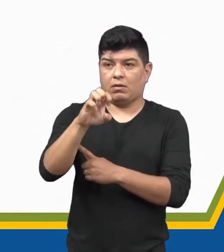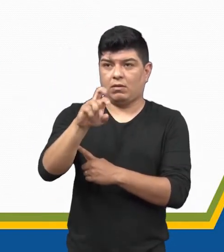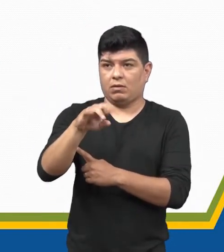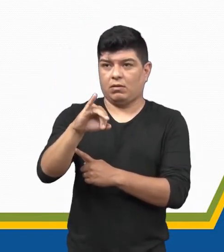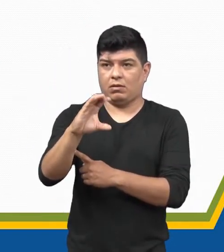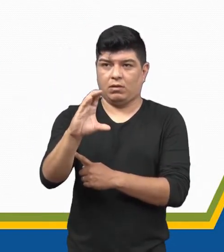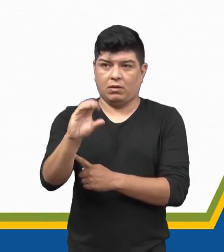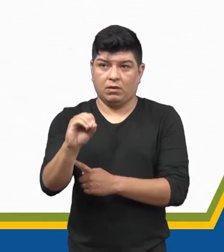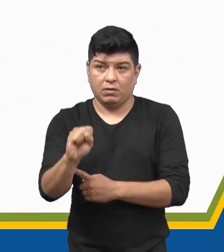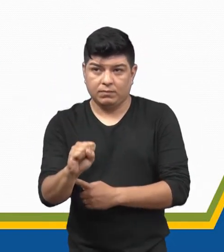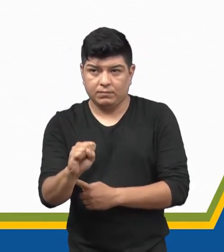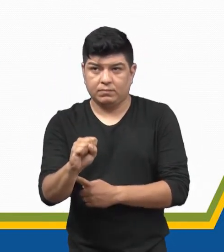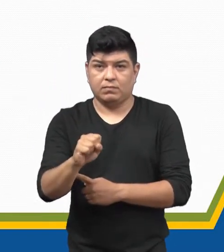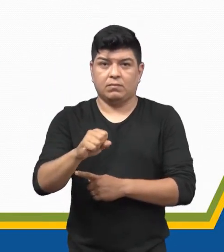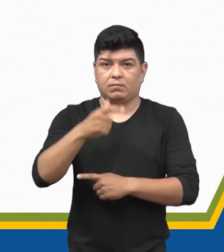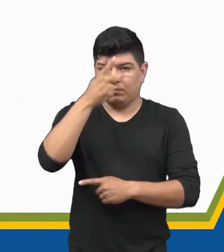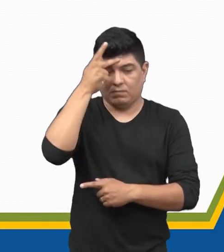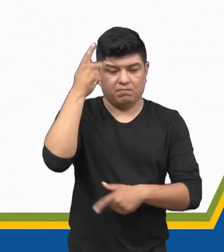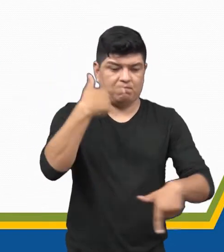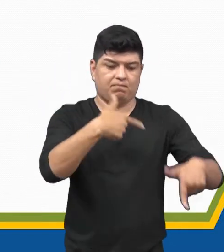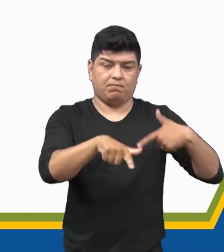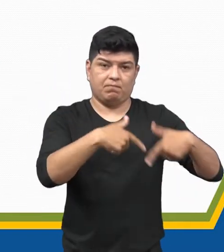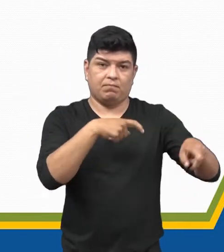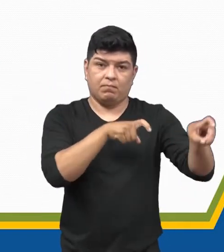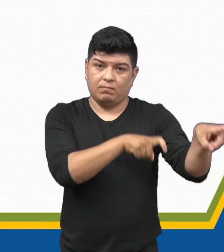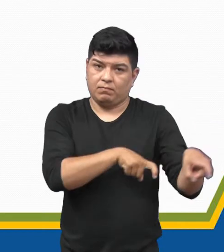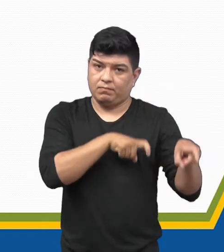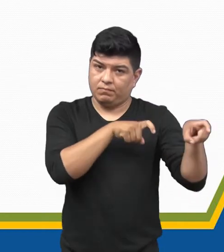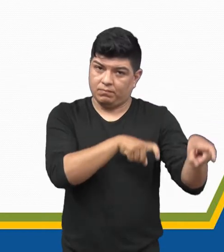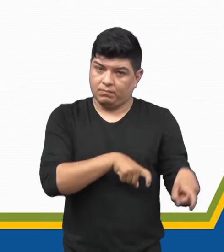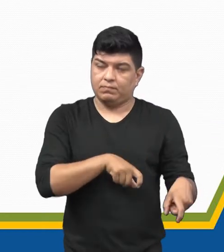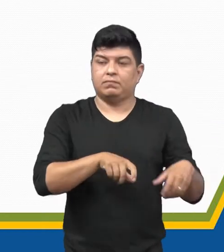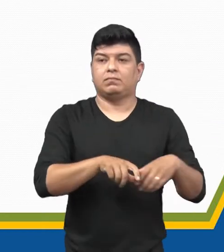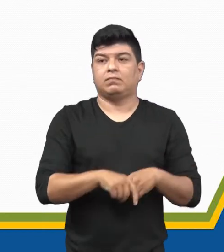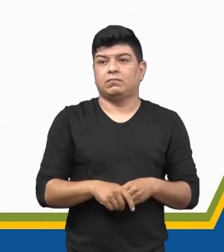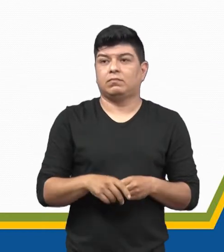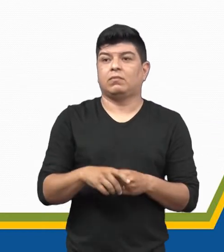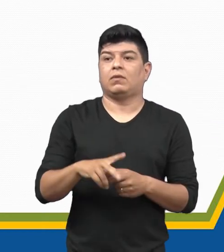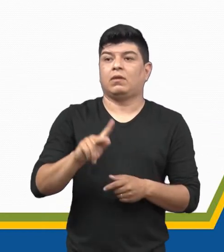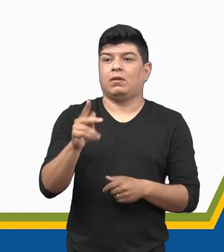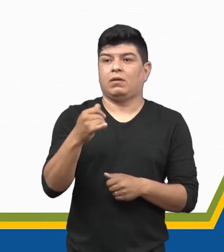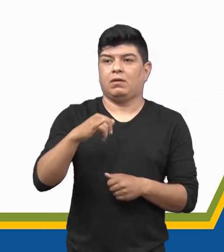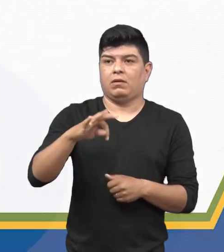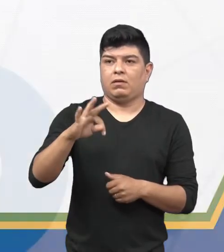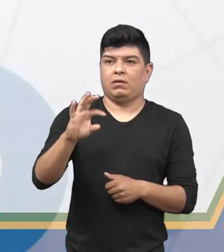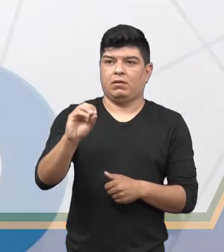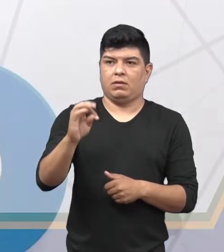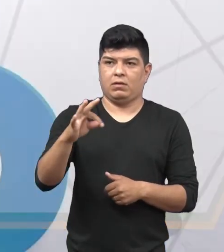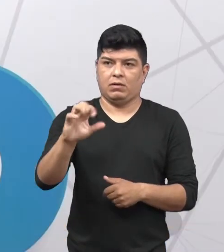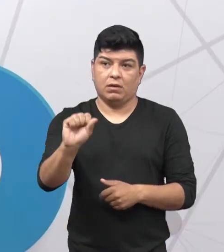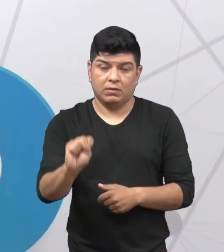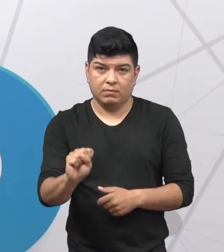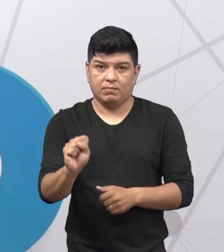trabalhadores, geralmente trabalhavam no campo, e ilotas, que eram os escravos.